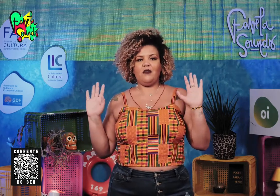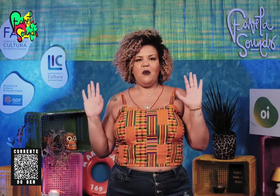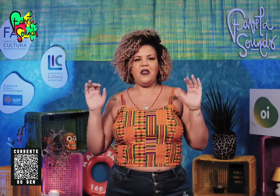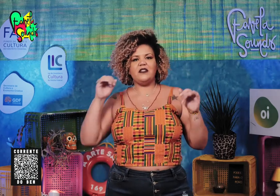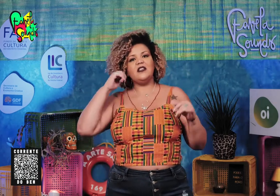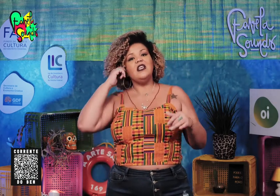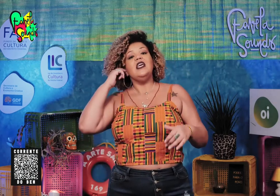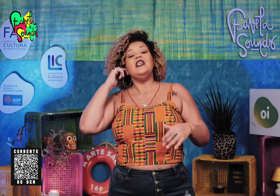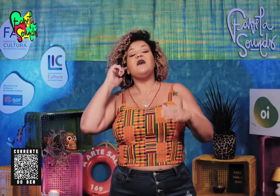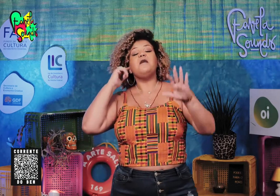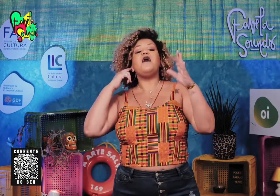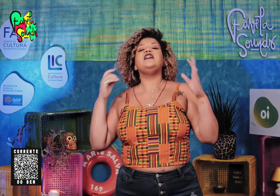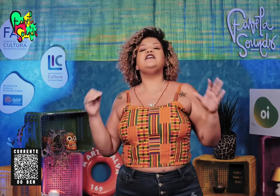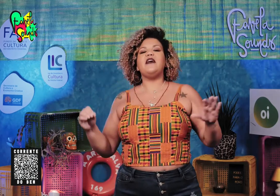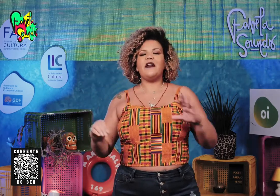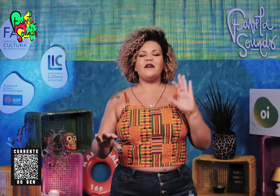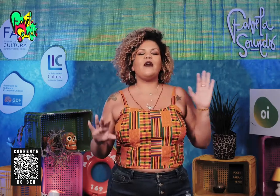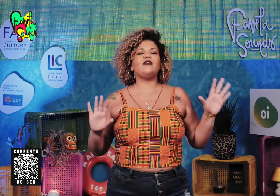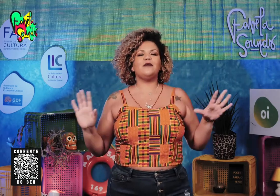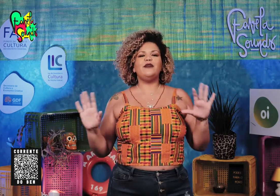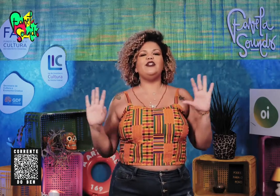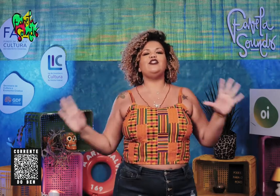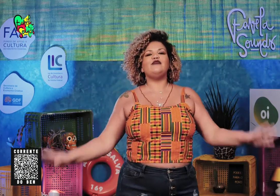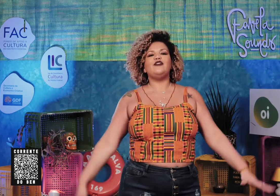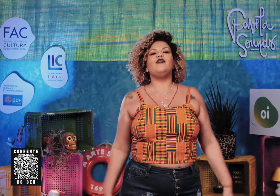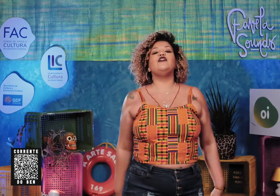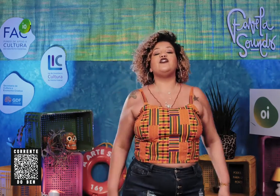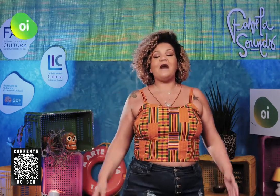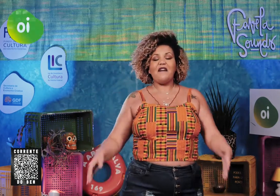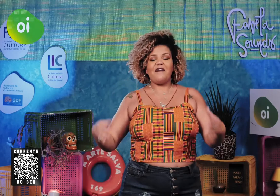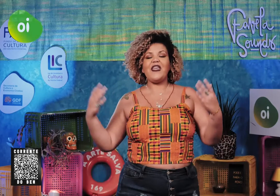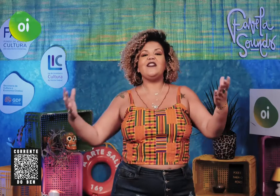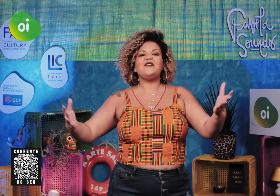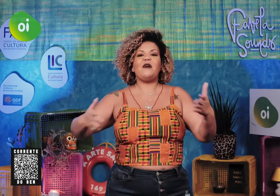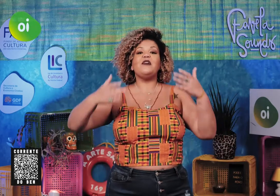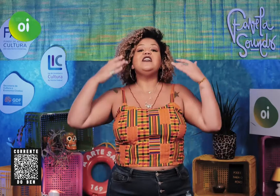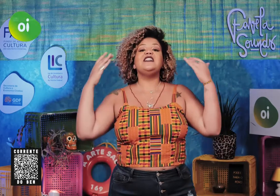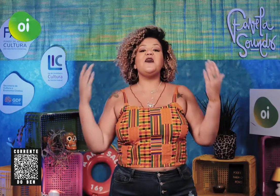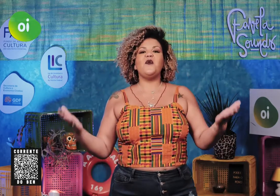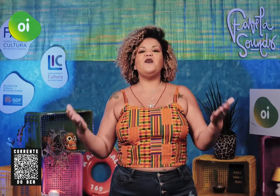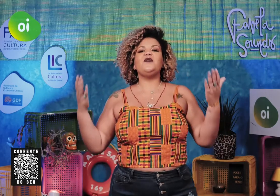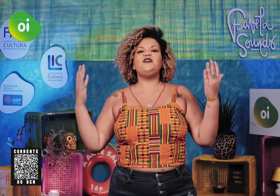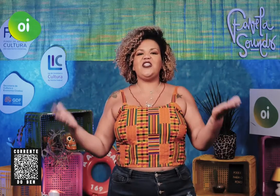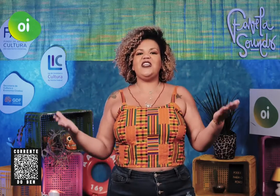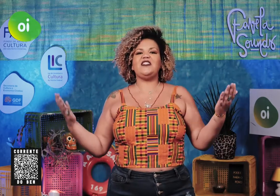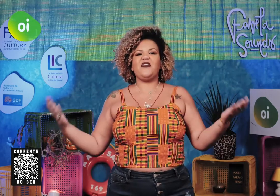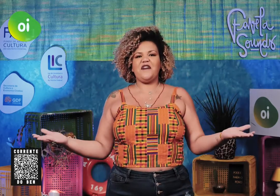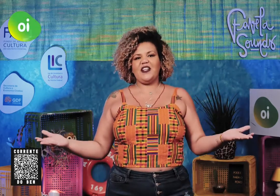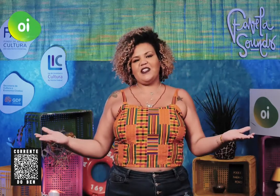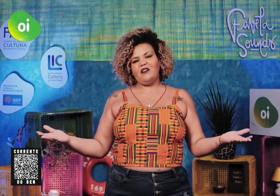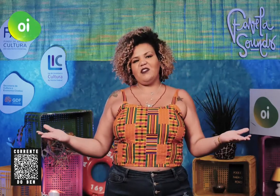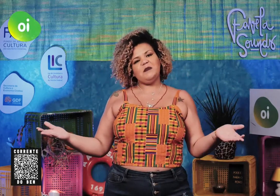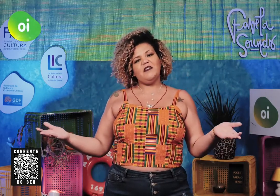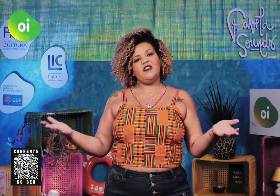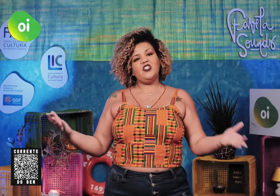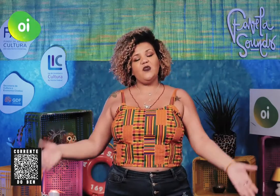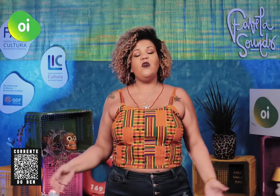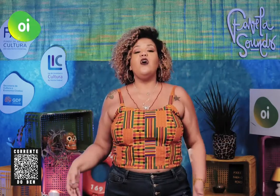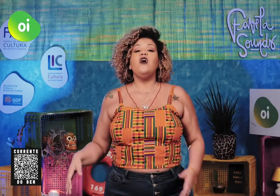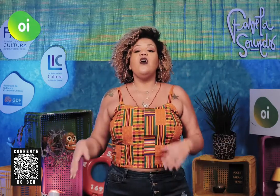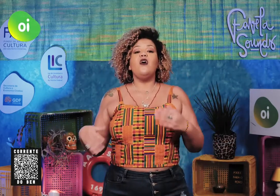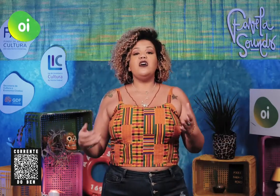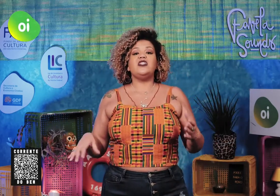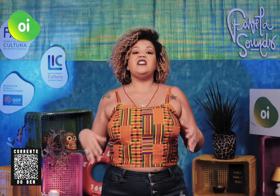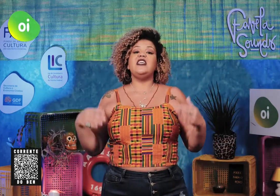que a gente só né ah eu no começo Então bora iniciar aqui um negócio bonitinho de hoje bem vindos ao segundo dia de favelas aos